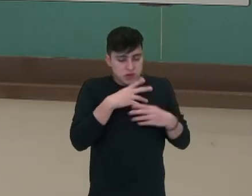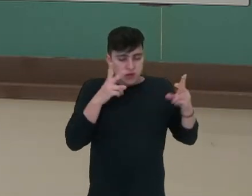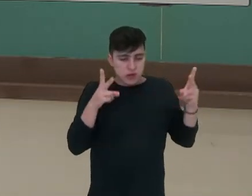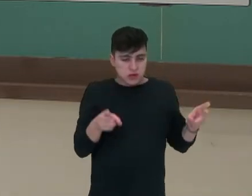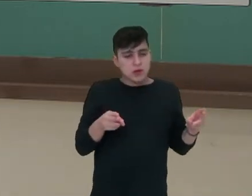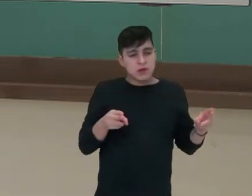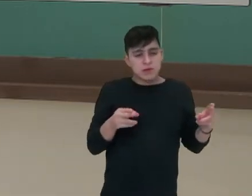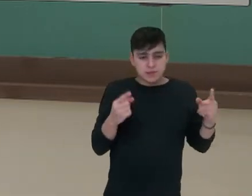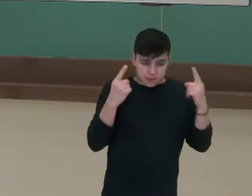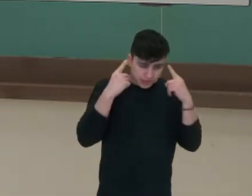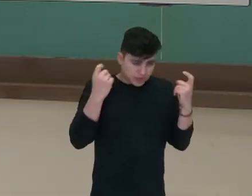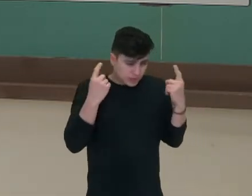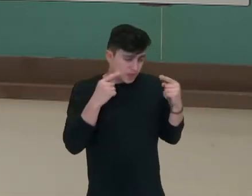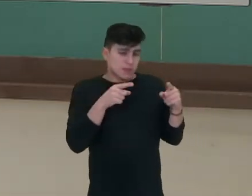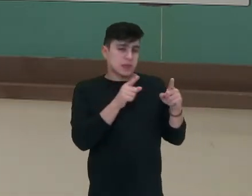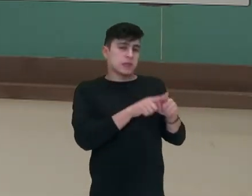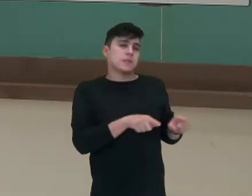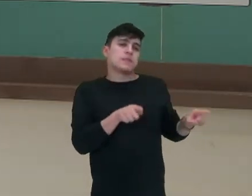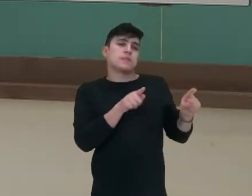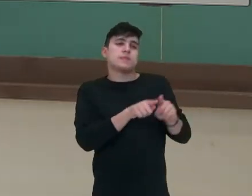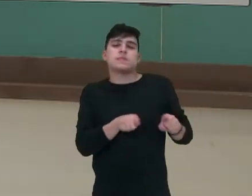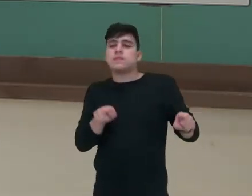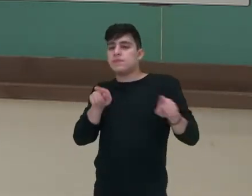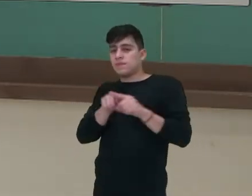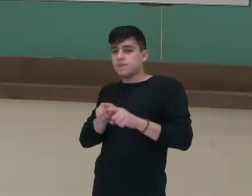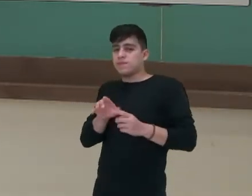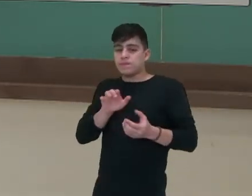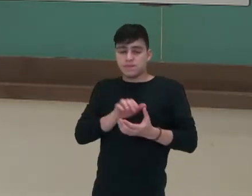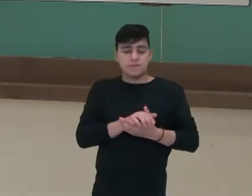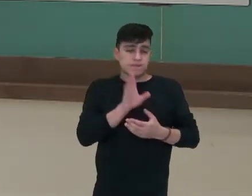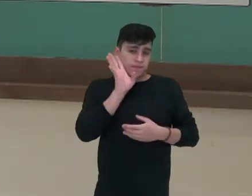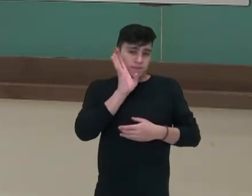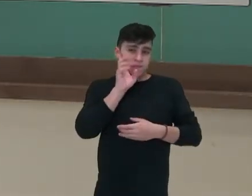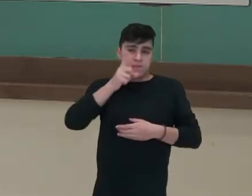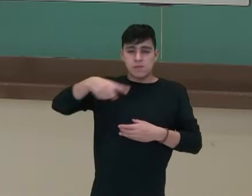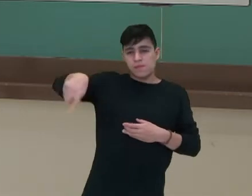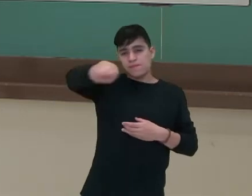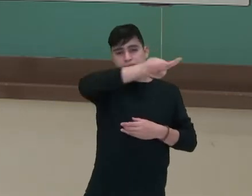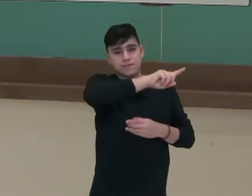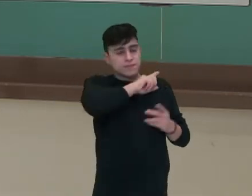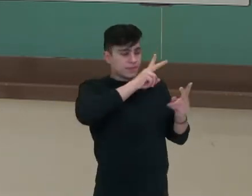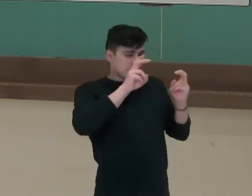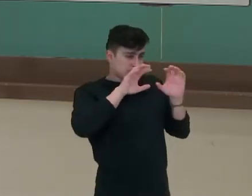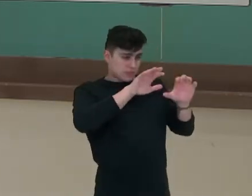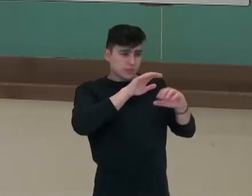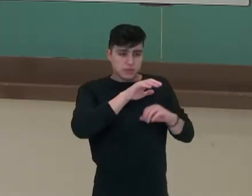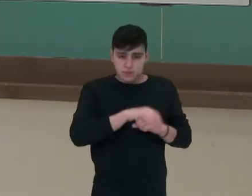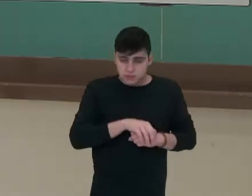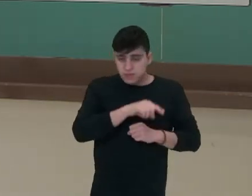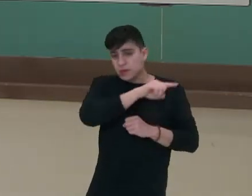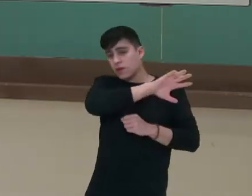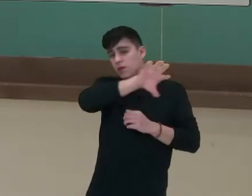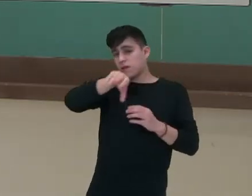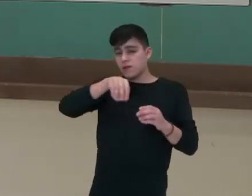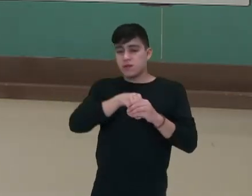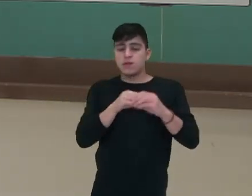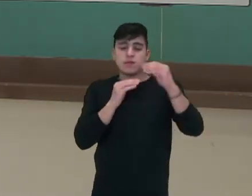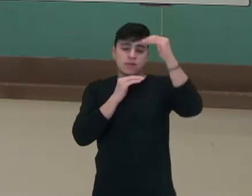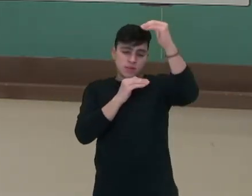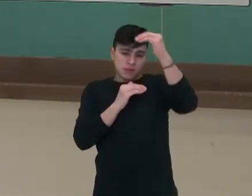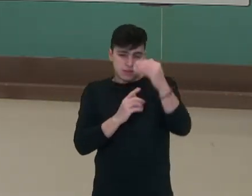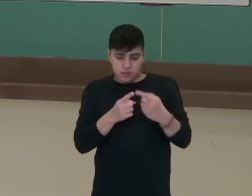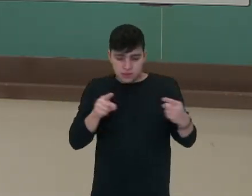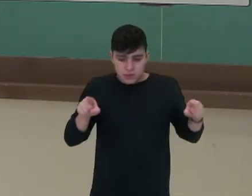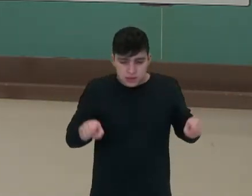esse som que vai se repetindo, né? Então, é bem legal vocês perceberem isso. Isso vai estar também na partitura musical, né?